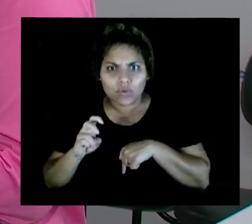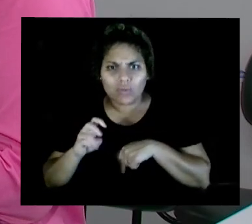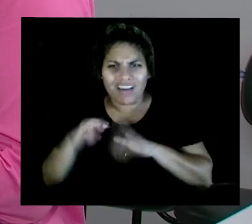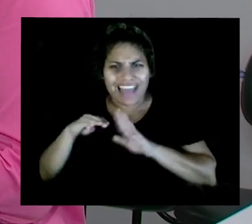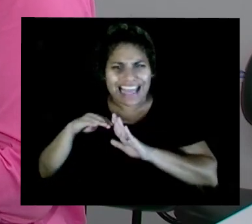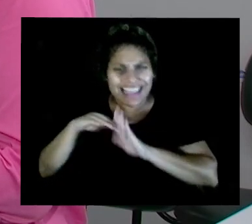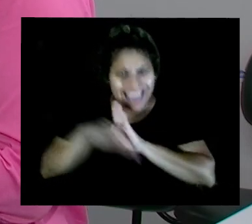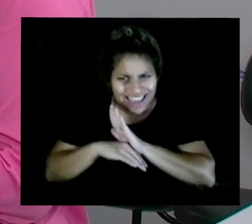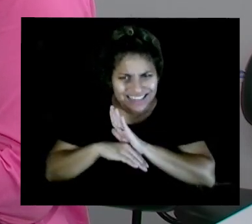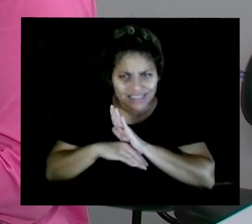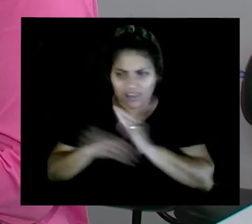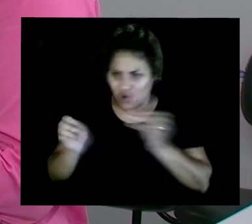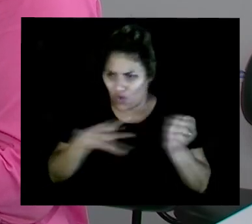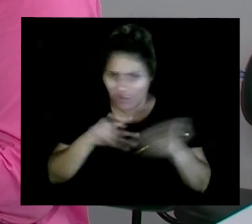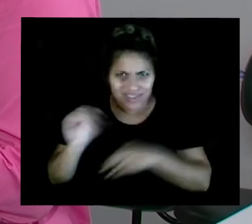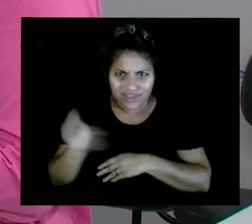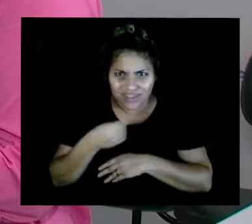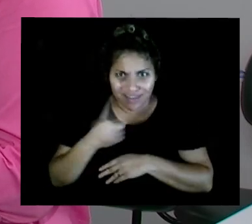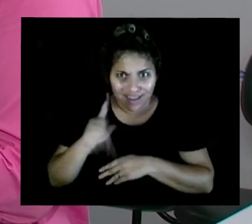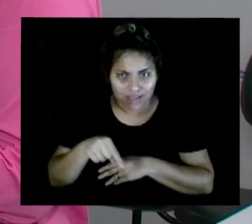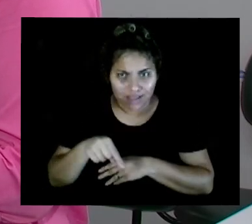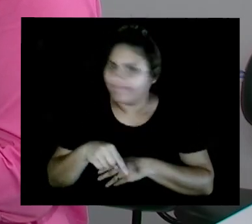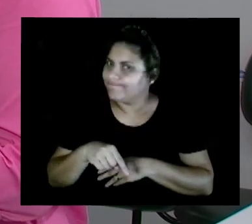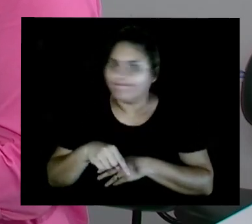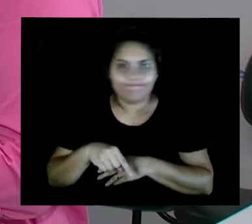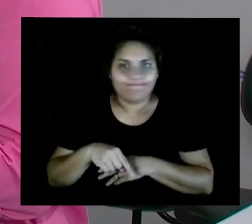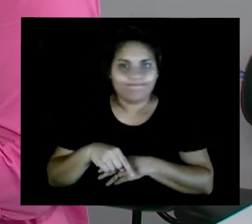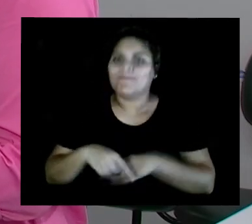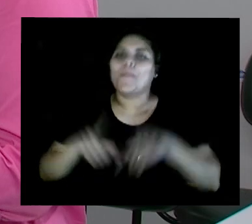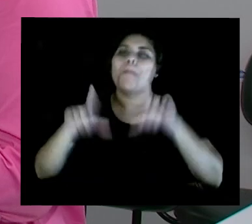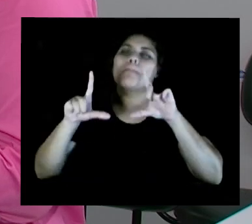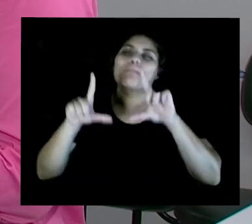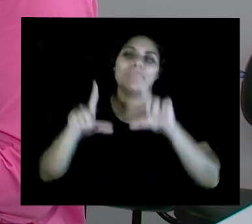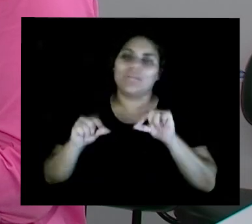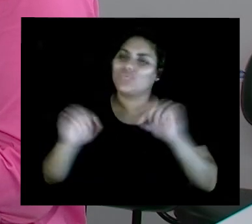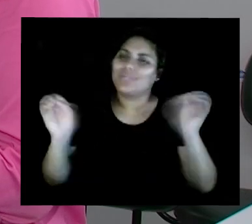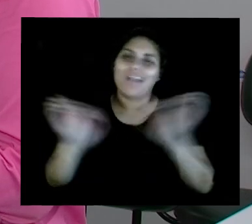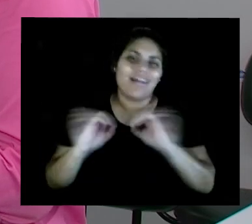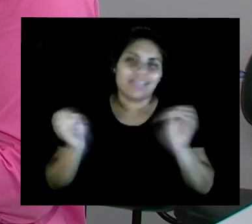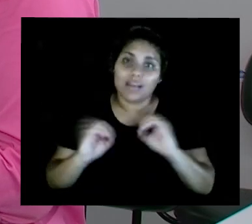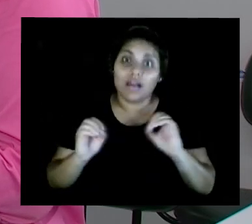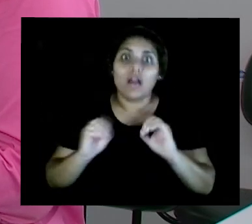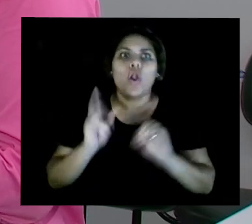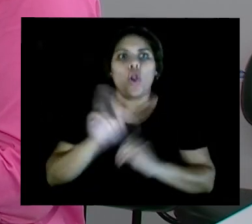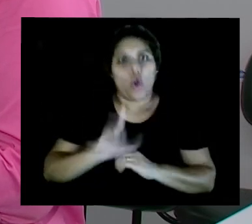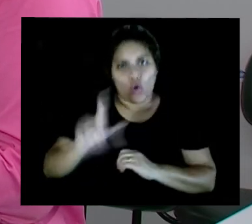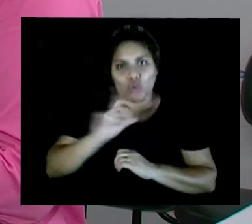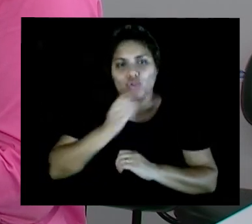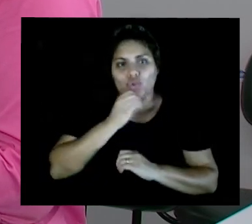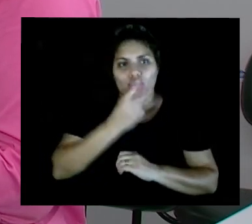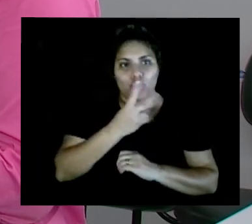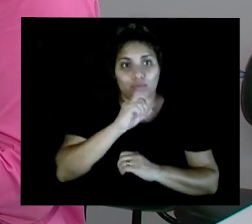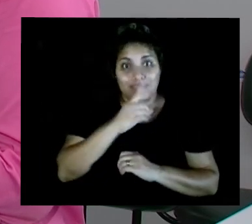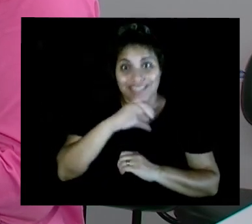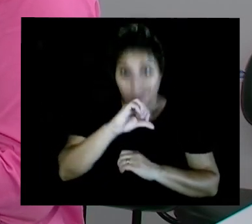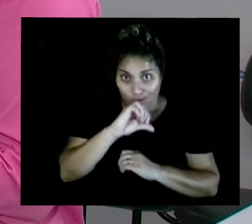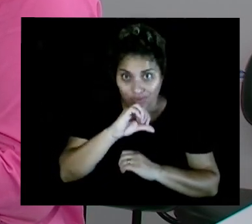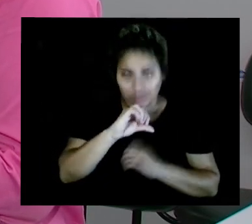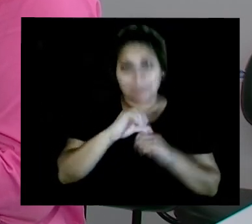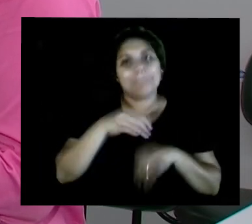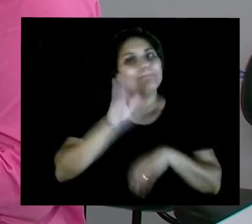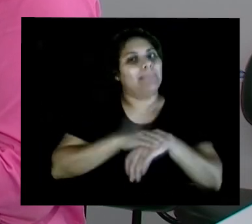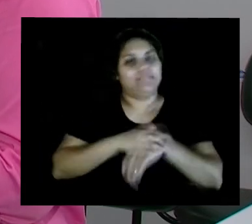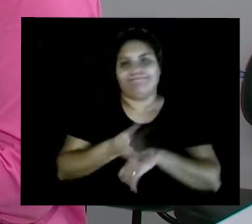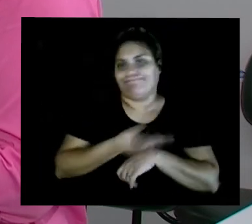no número de novas cervejarias no Brasil, então a gente só cresceu. É lógico que foi muito mais acelerado até 2019,